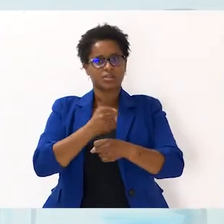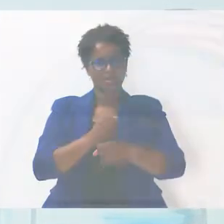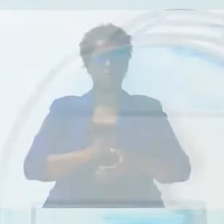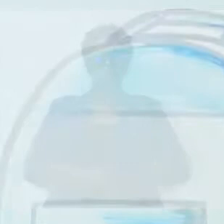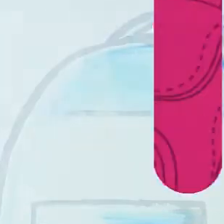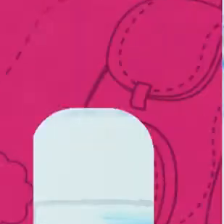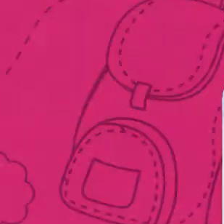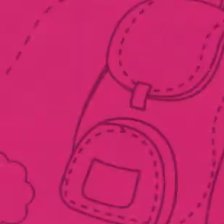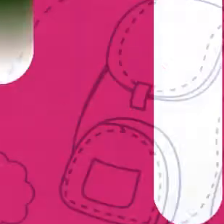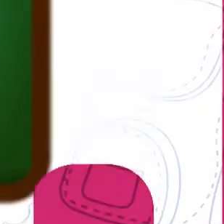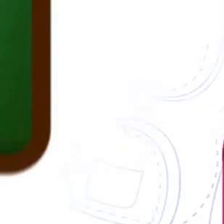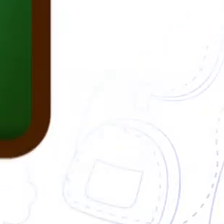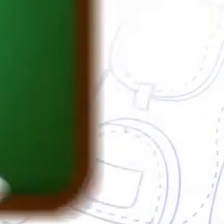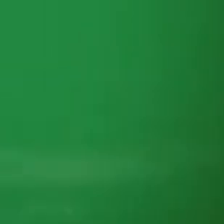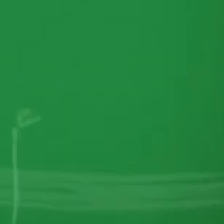exercício?